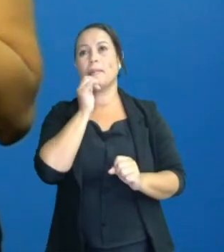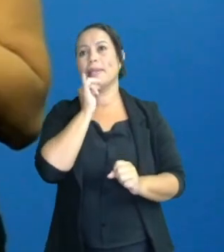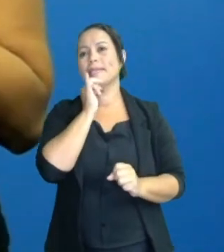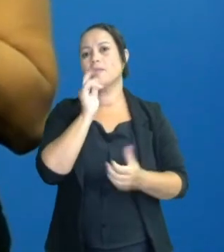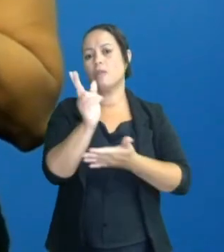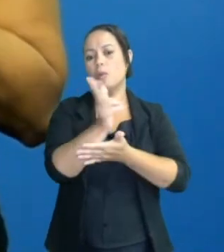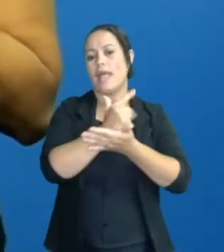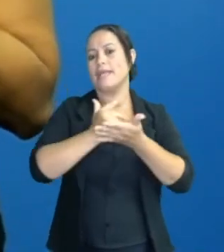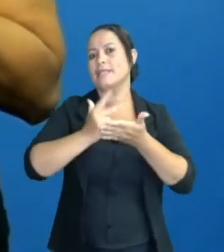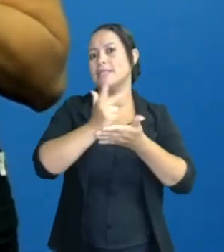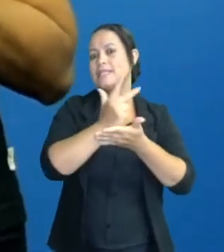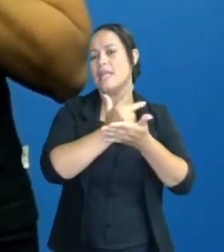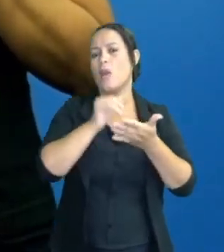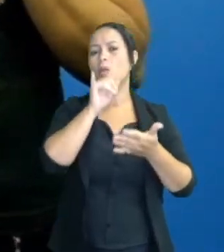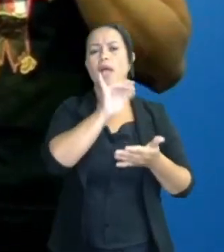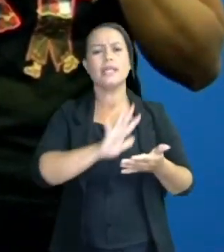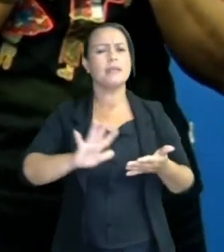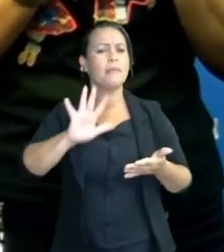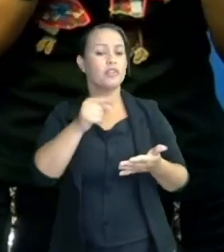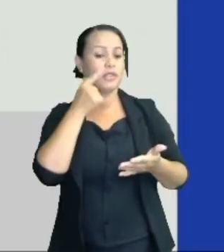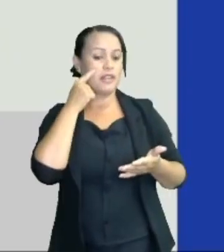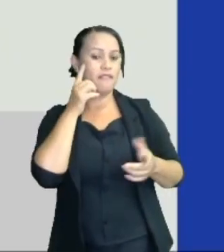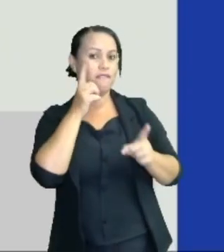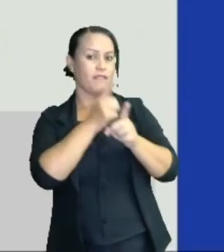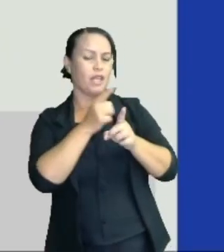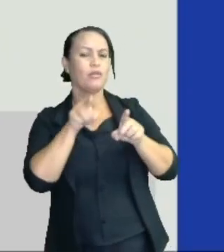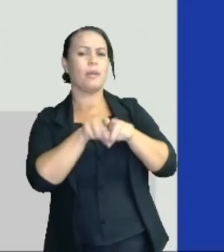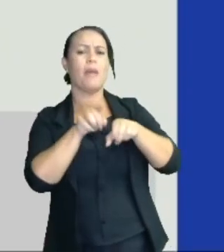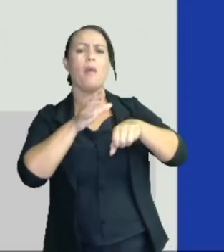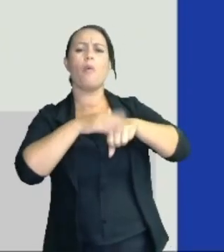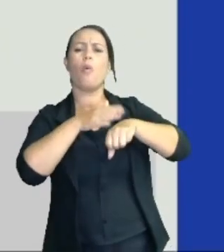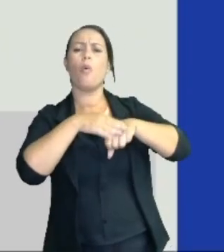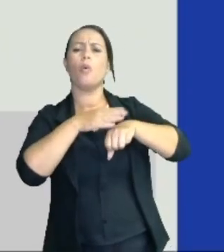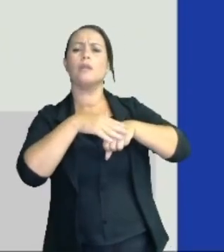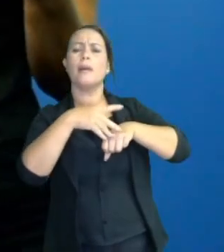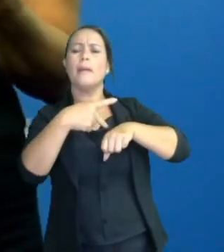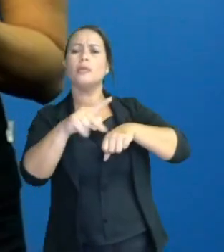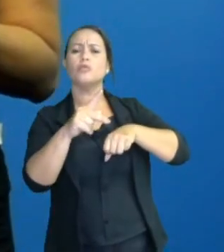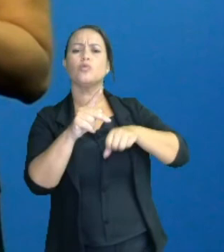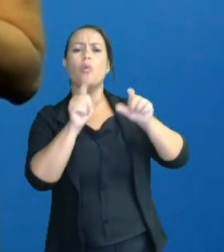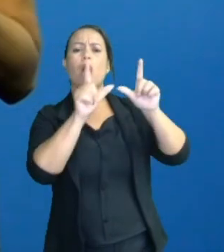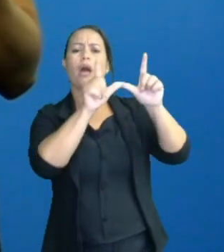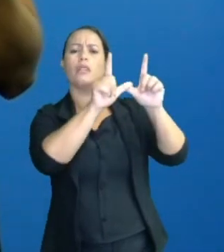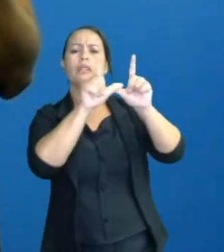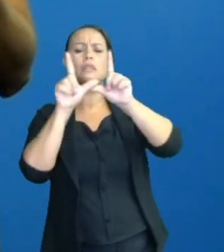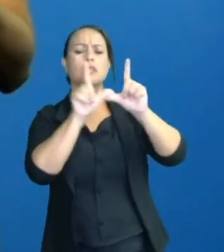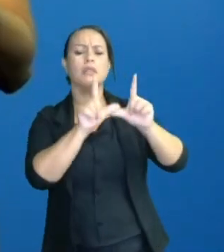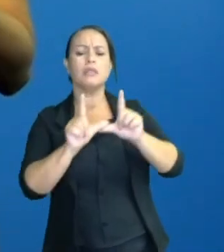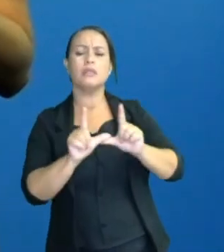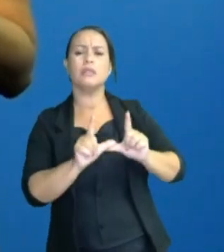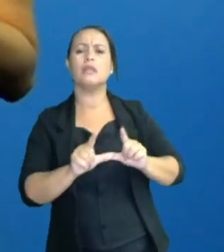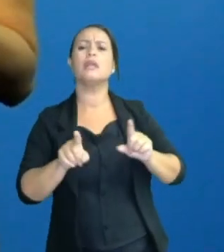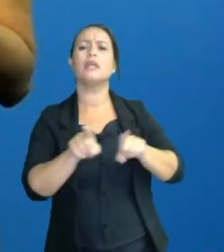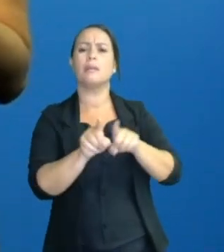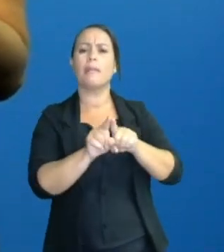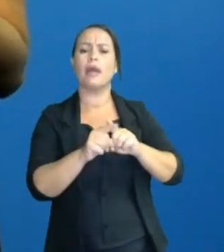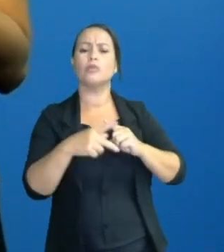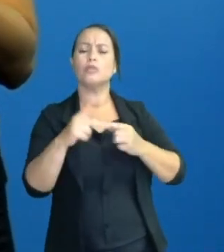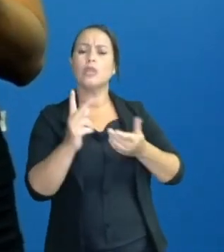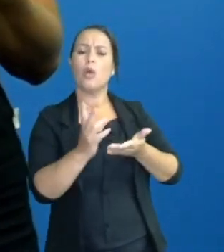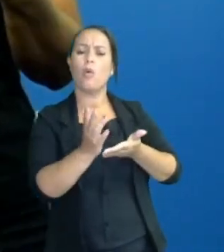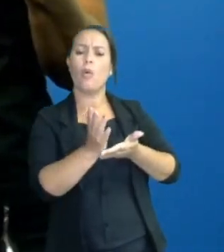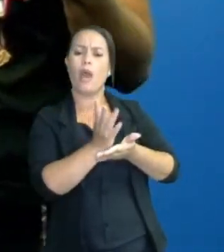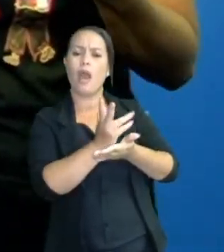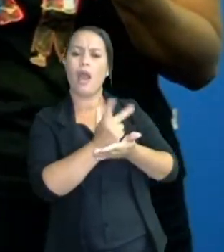fazer o seu desenho das imagens que você está vendo, produzir mesmo a sua tirinha no seu caderno, você pode